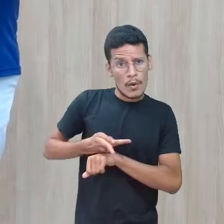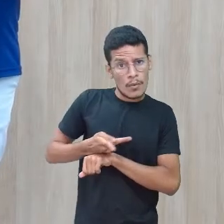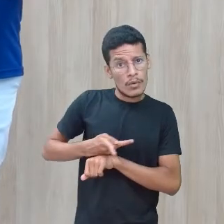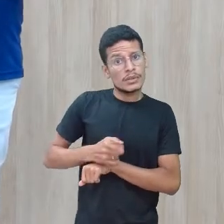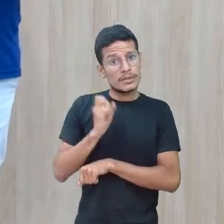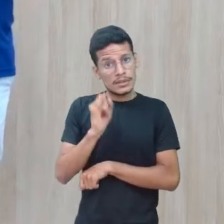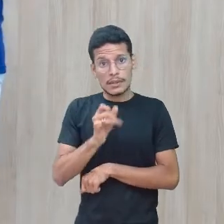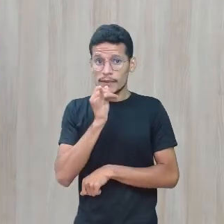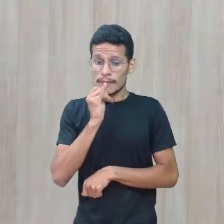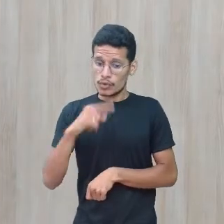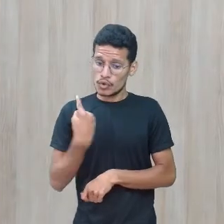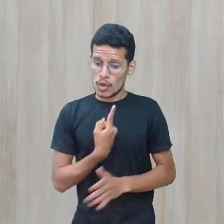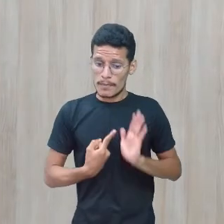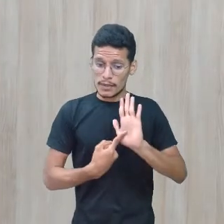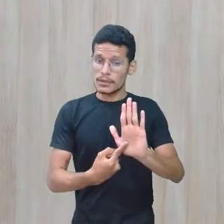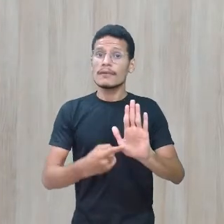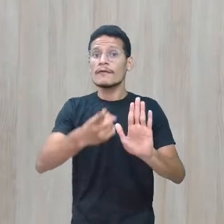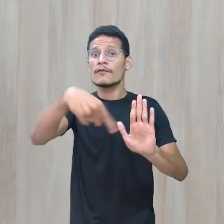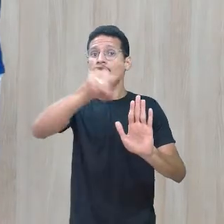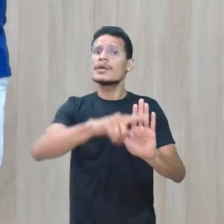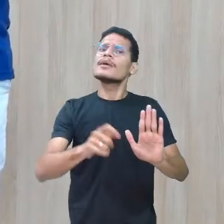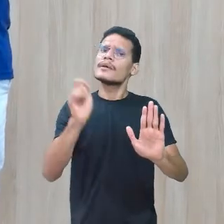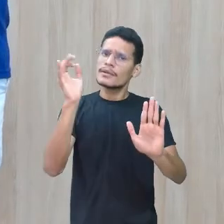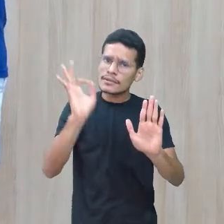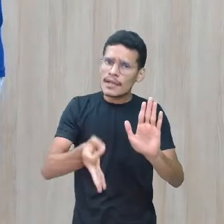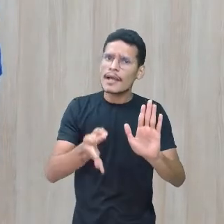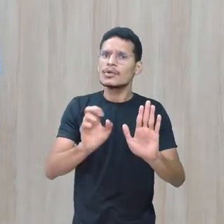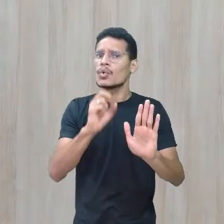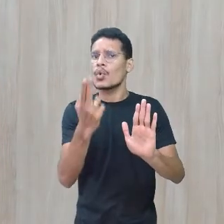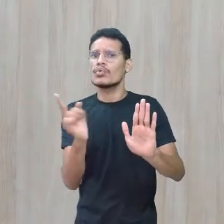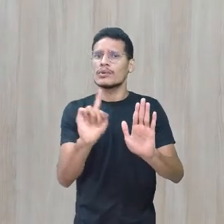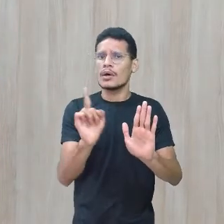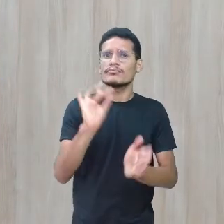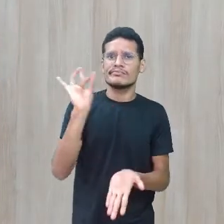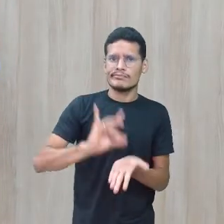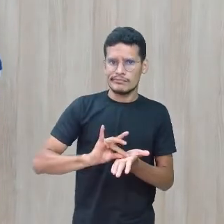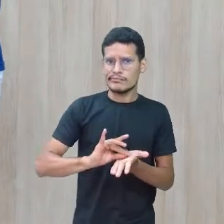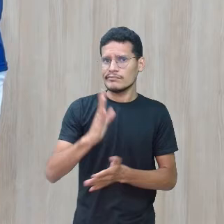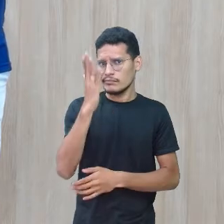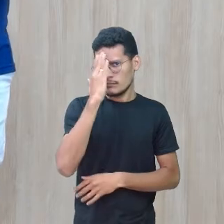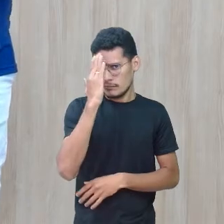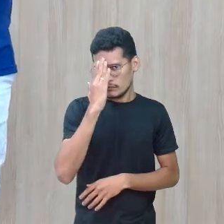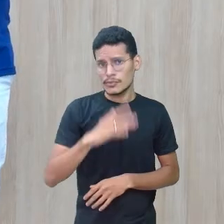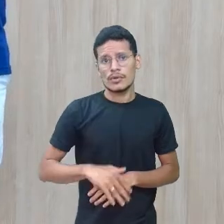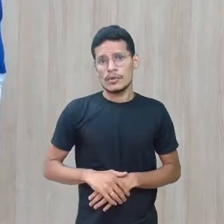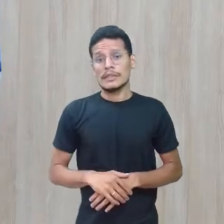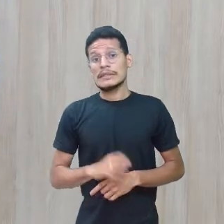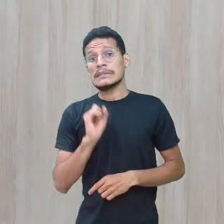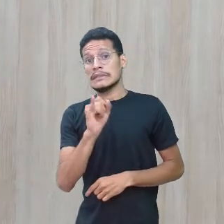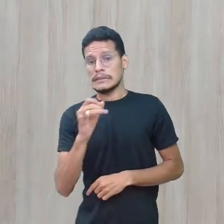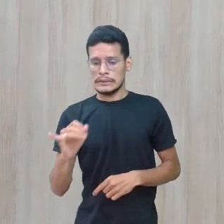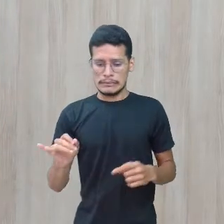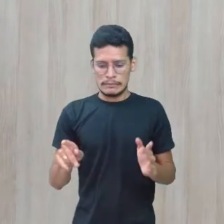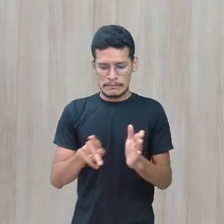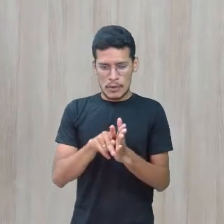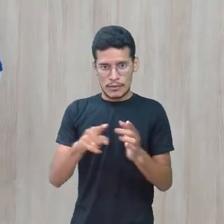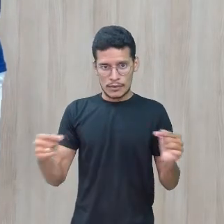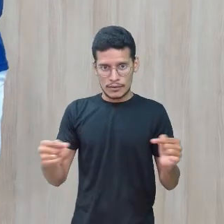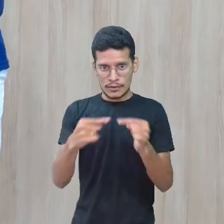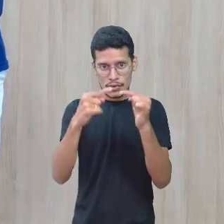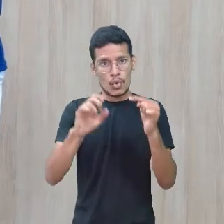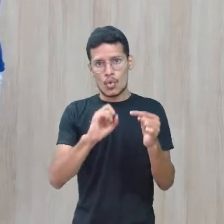a gente está apresentando para você procede ou não com a realidade, né? Está ou não correto, né?